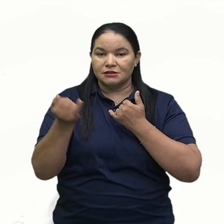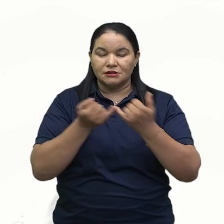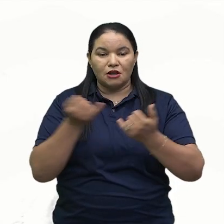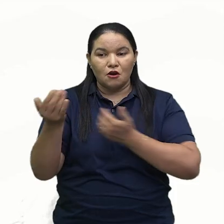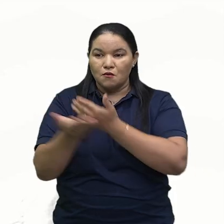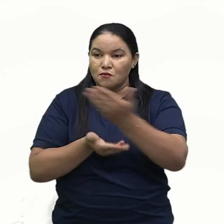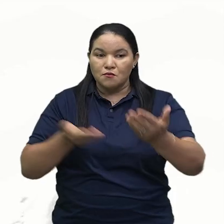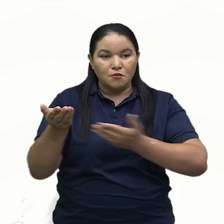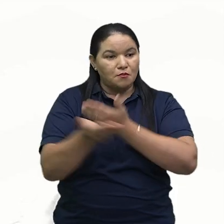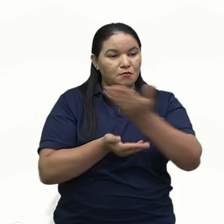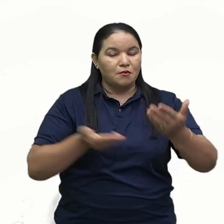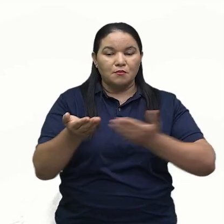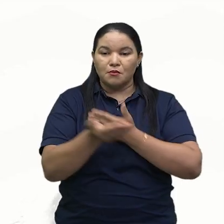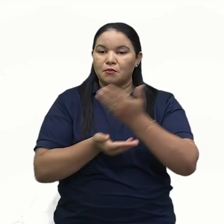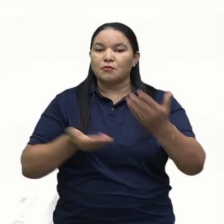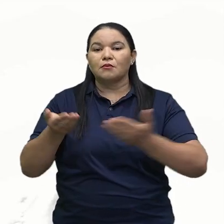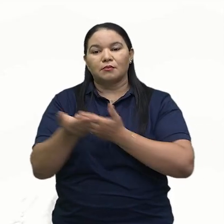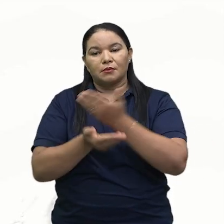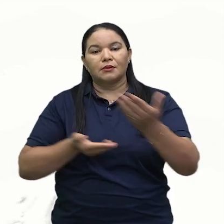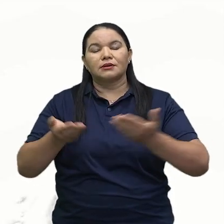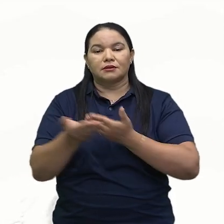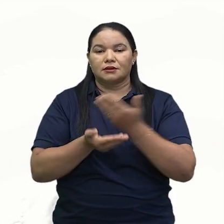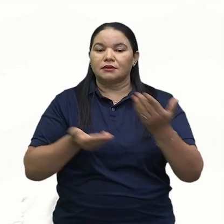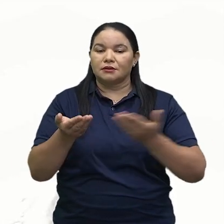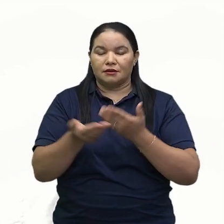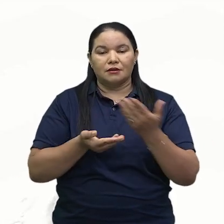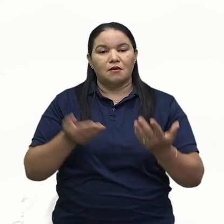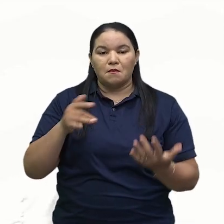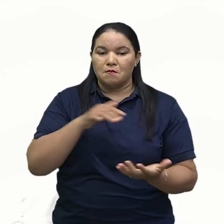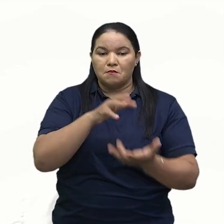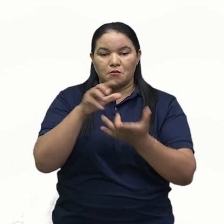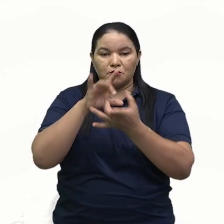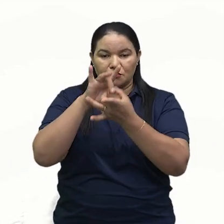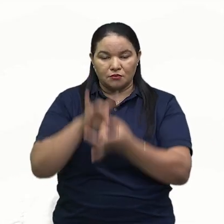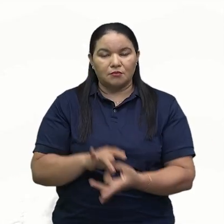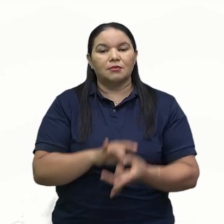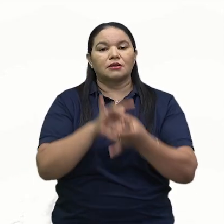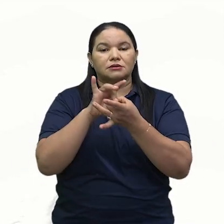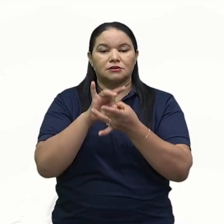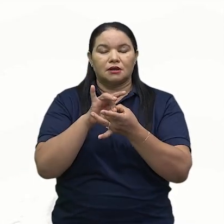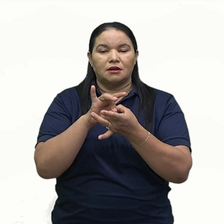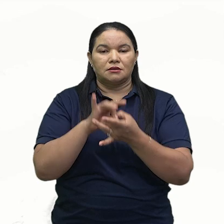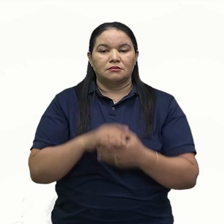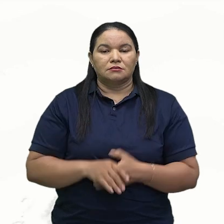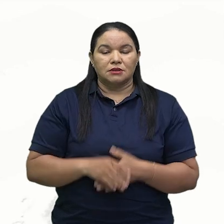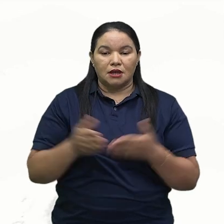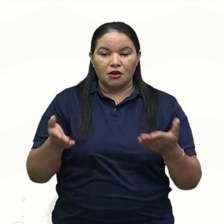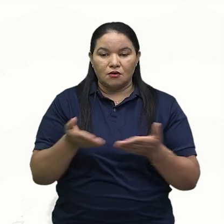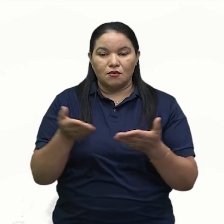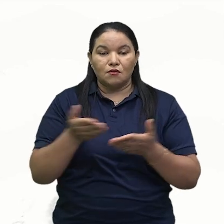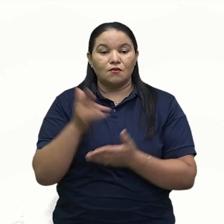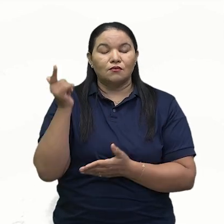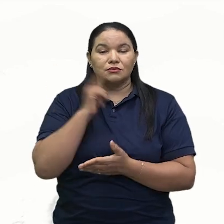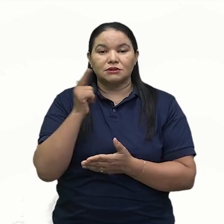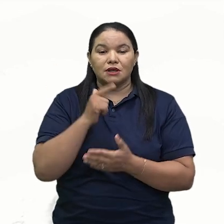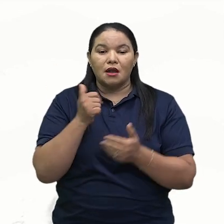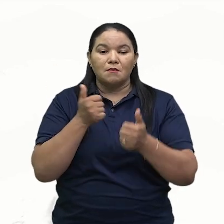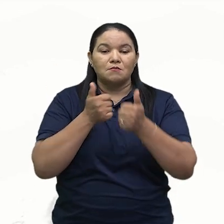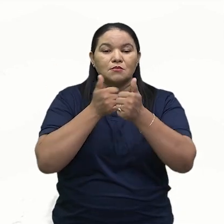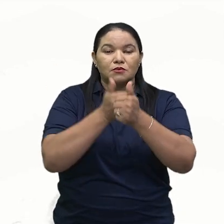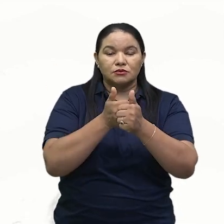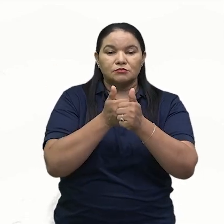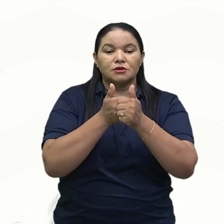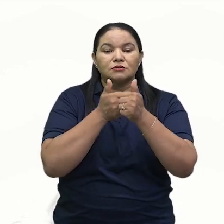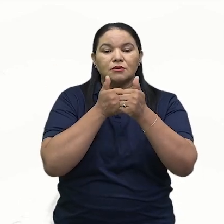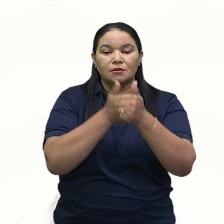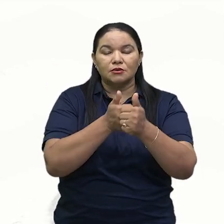vai acontecer nesse mundo globalizado, né? E isso acaba aproximando ali pessoas e